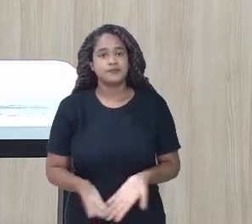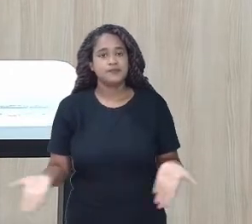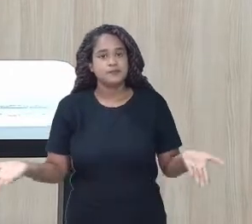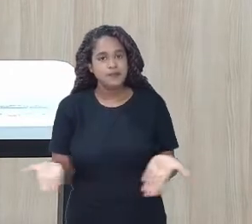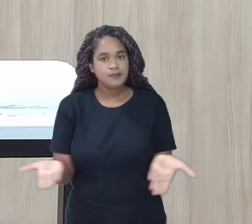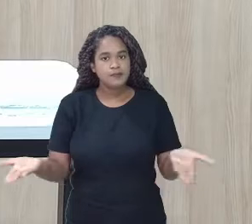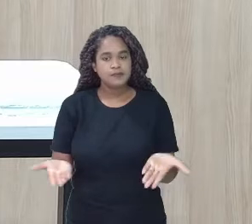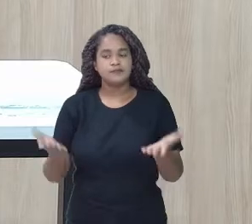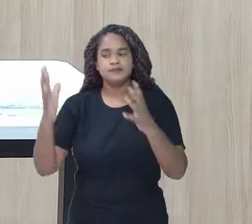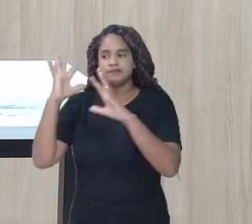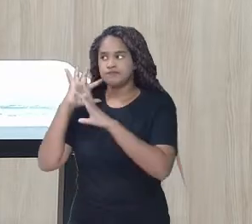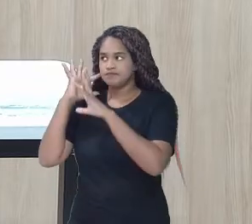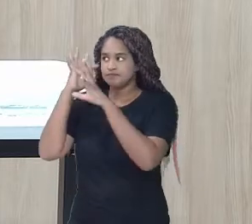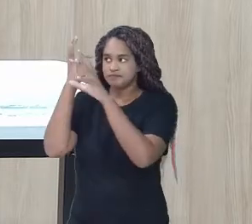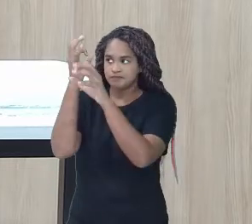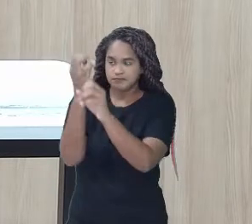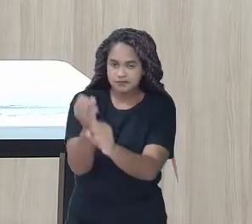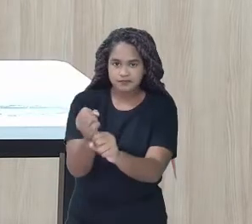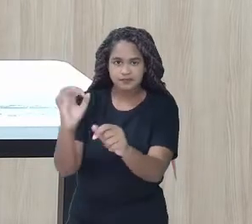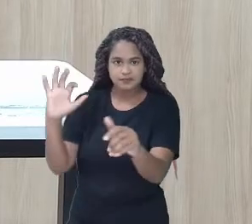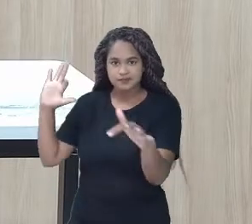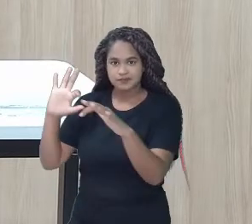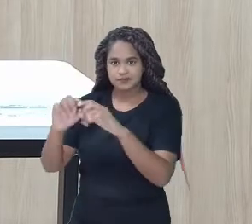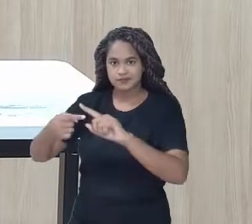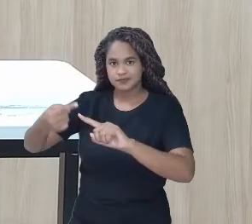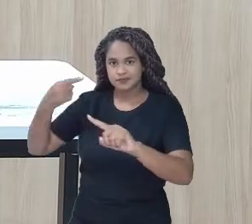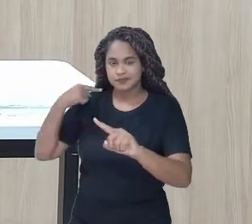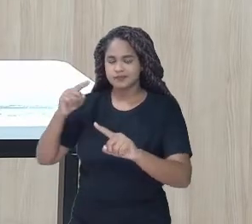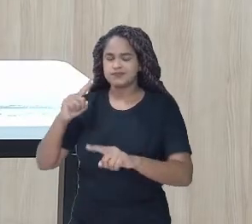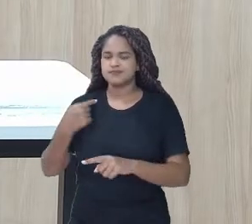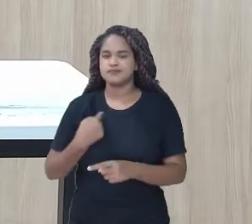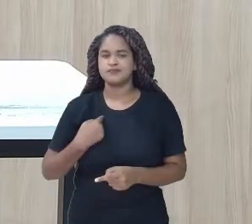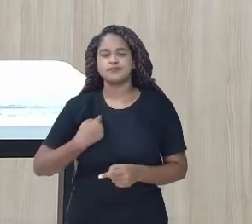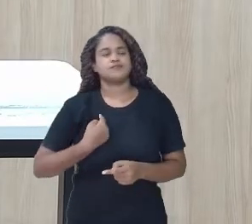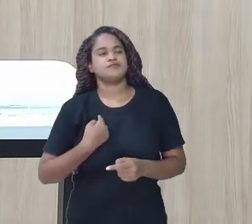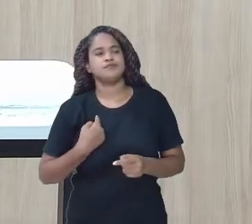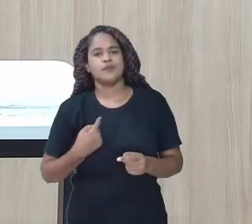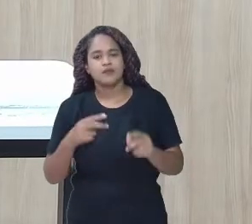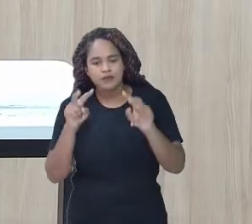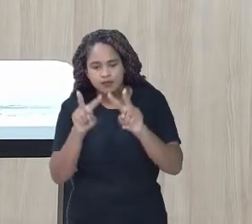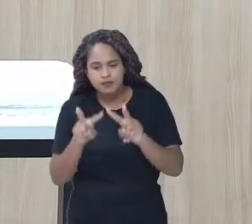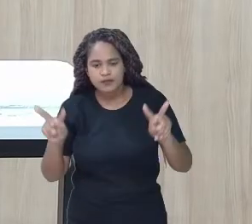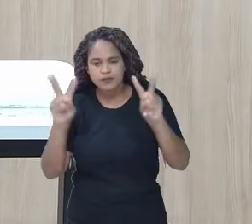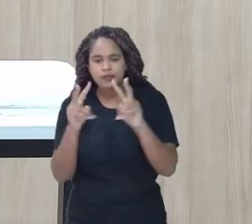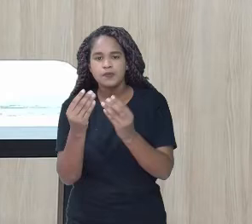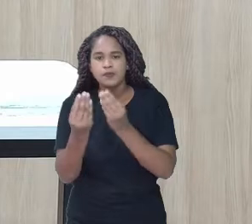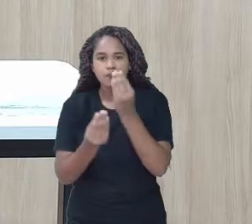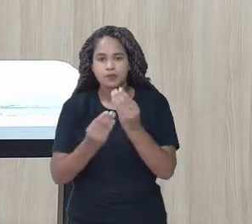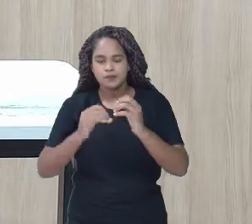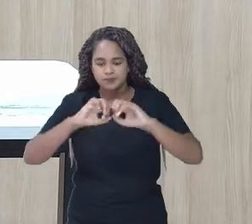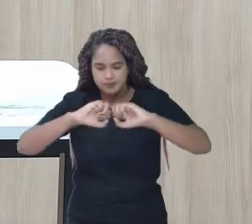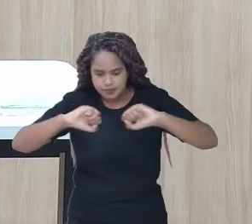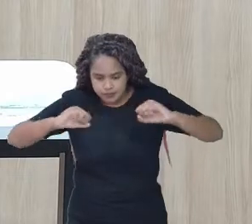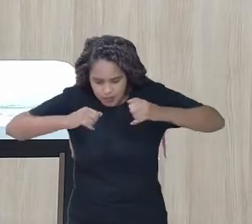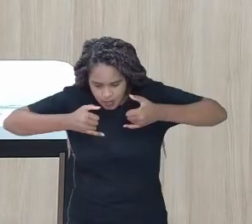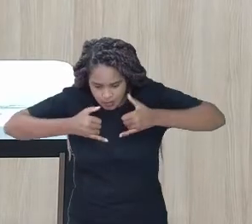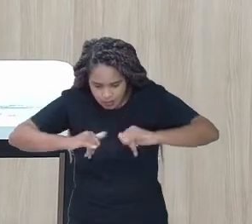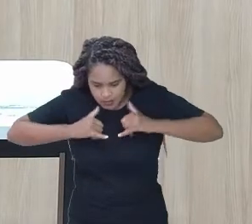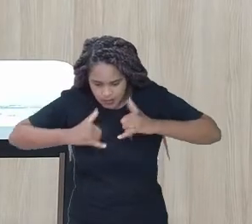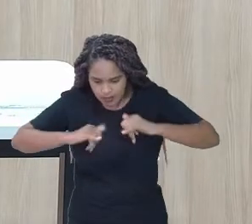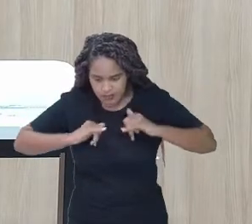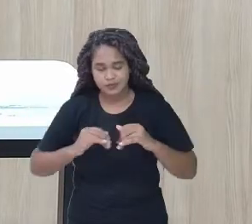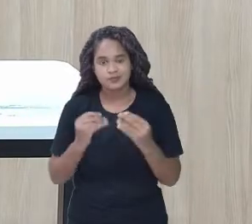vamos passear nessa viagem aí dos circuitos elétricos, criando a eletricidade, em que nós usamos, né? Na